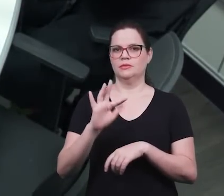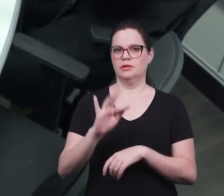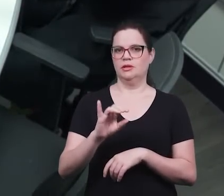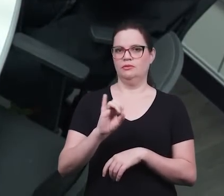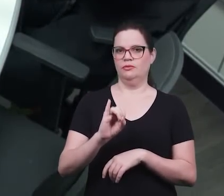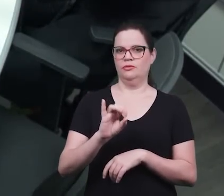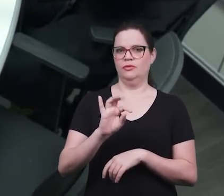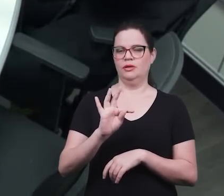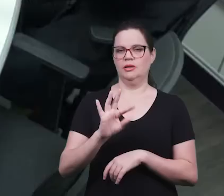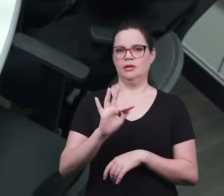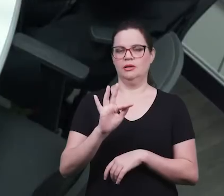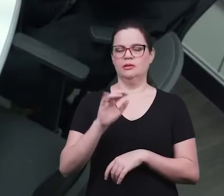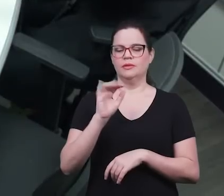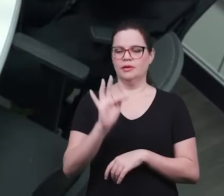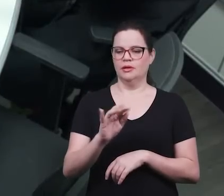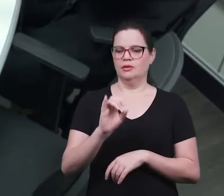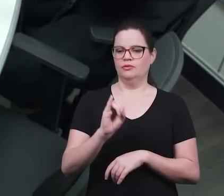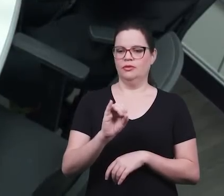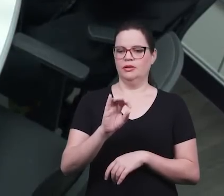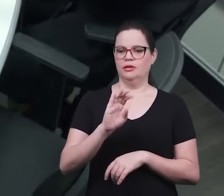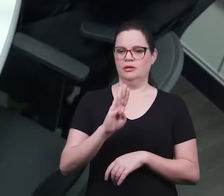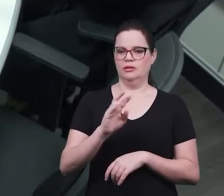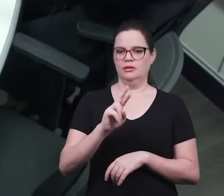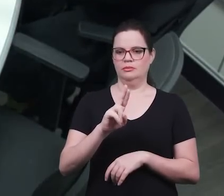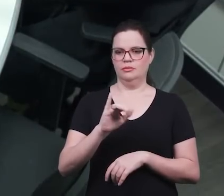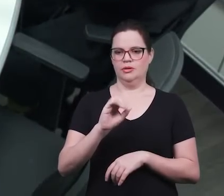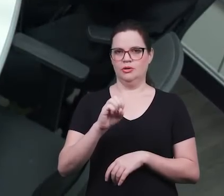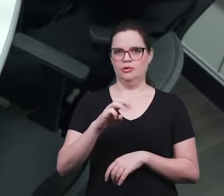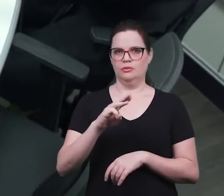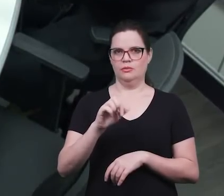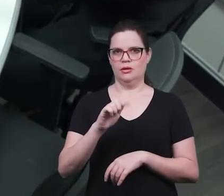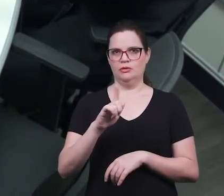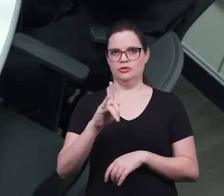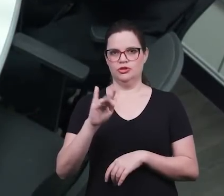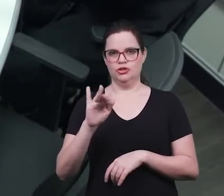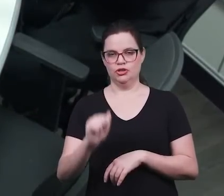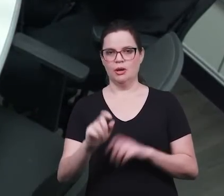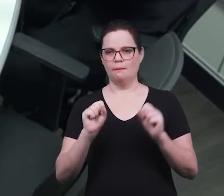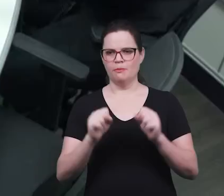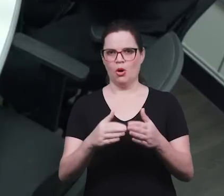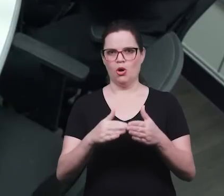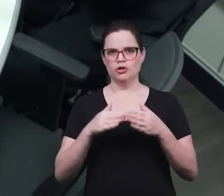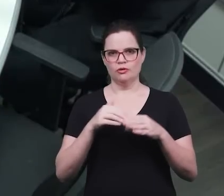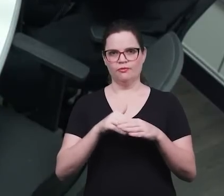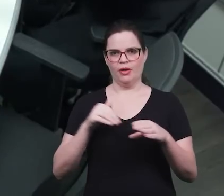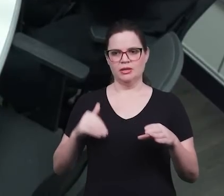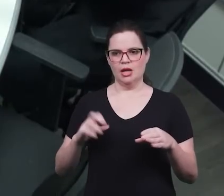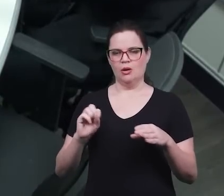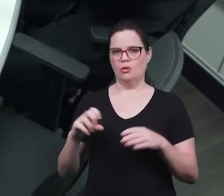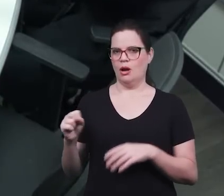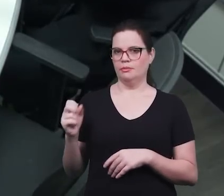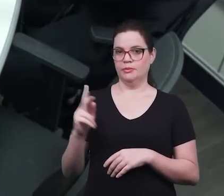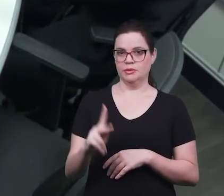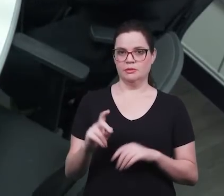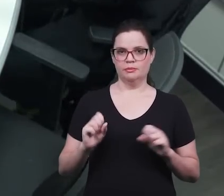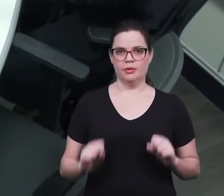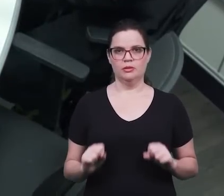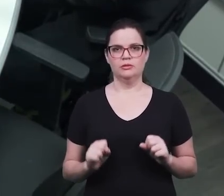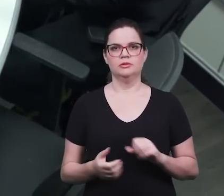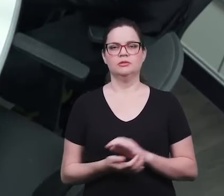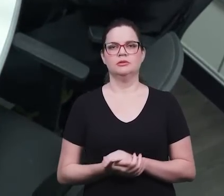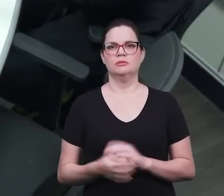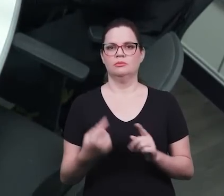fibromialgia. E ela sempre contribui. Ela tem direito para se afastar ou até mesmo da aposentadoria devido a